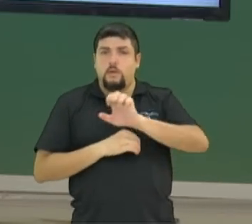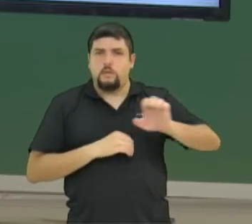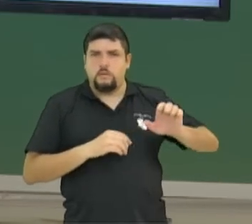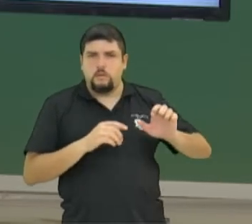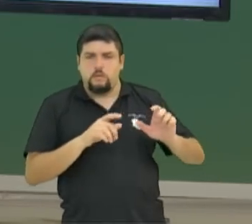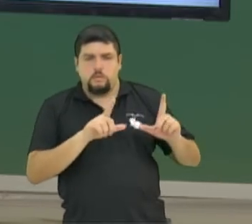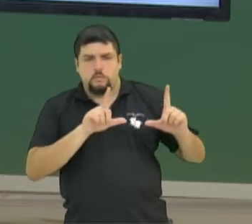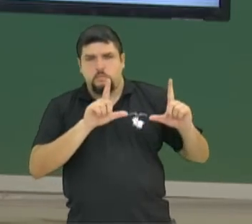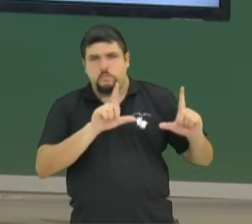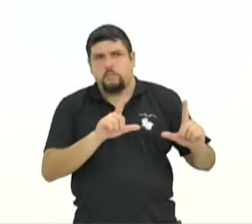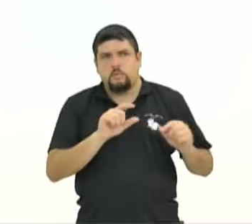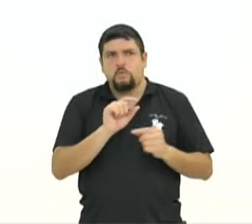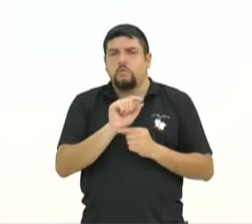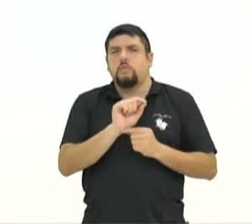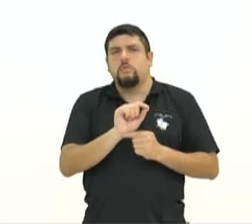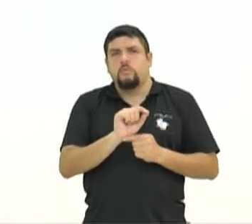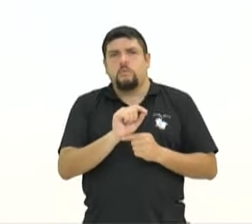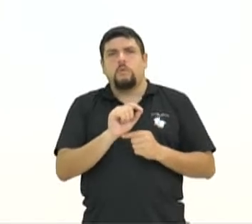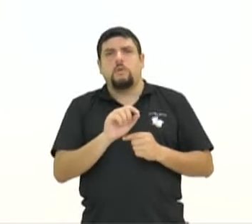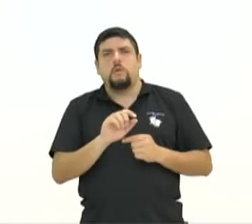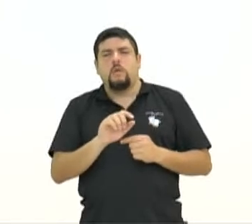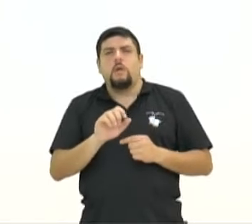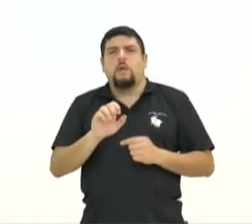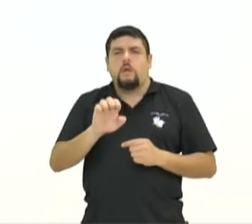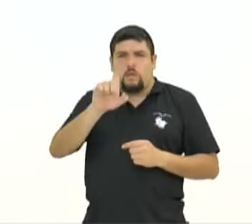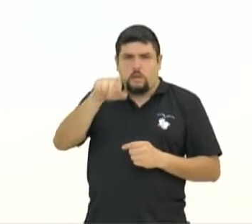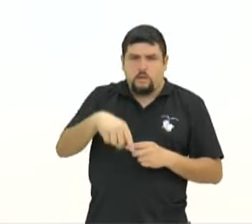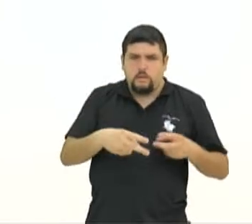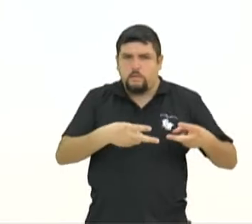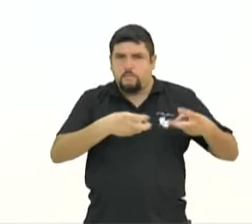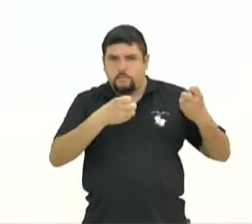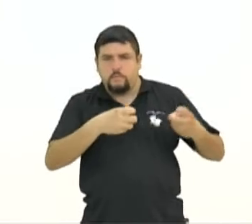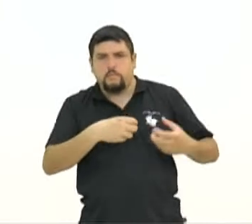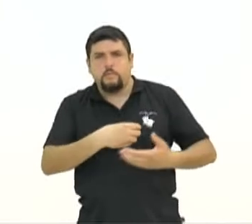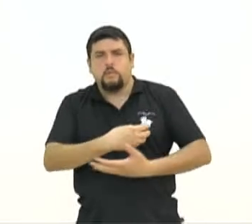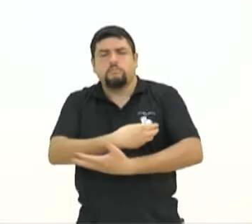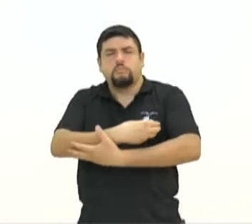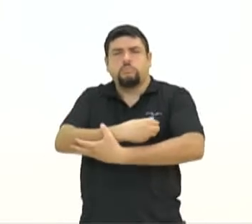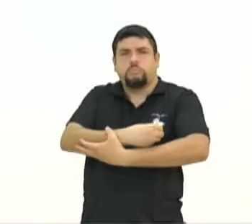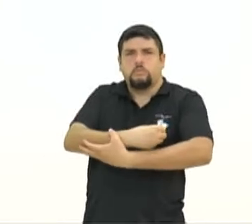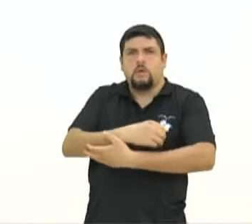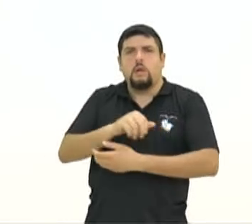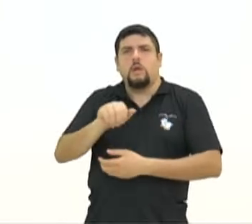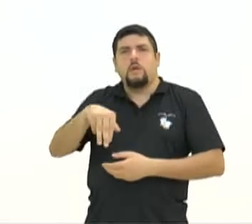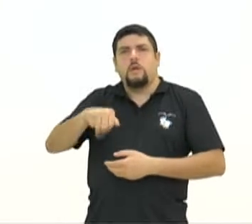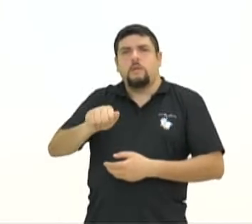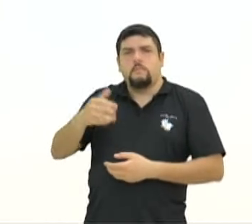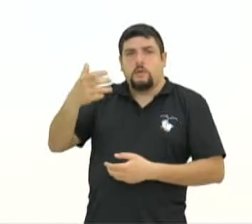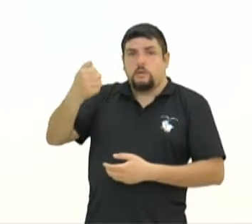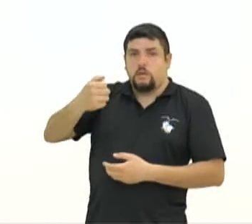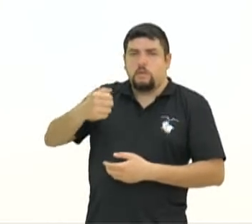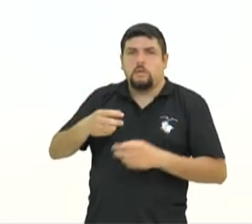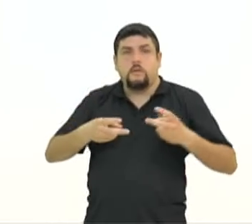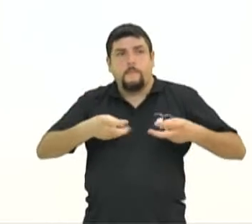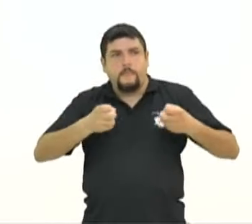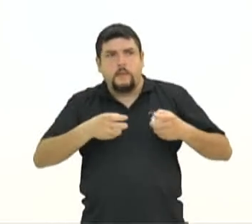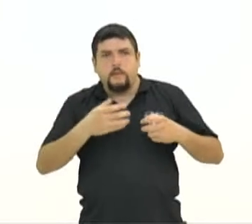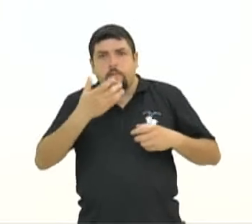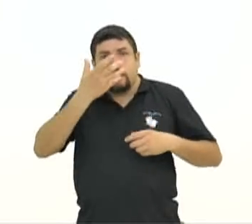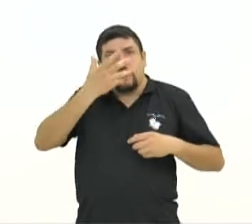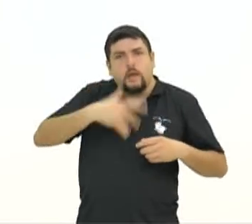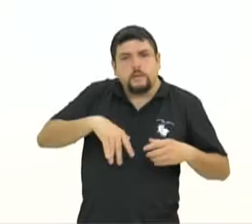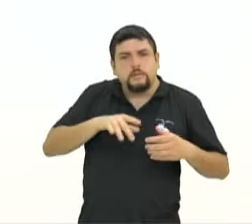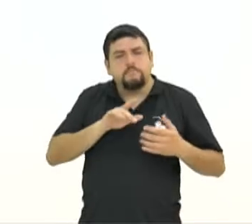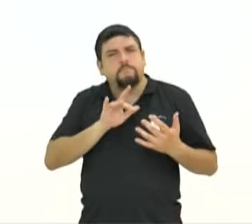vocês, nós temos o que fica, né, muito evidenciado como uma ama de leite. A gente percebe a proximidade que existia entre a criança